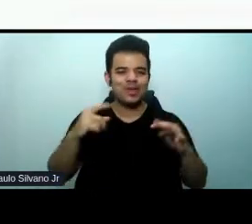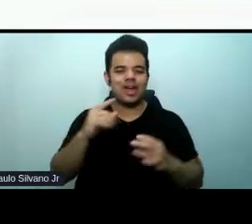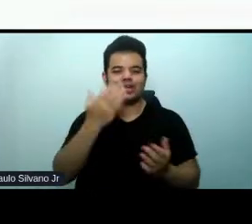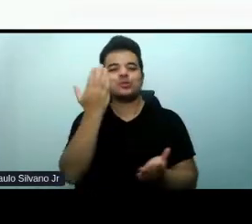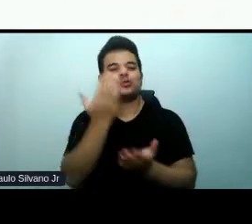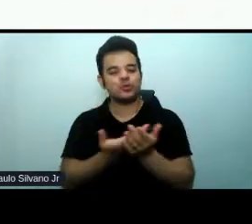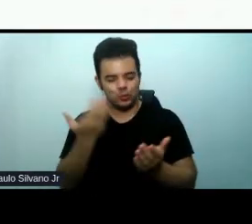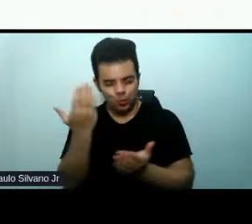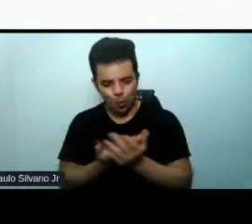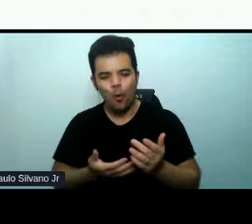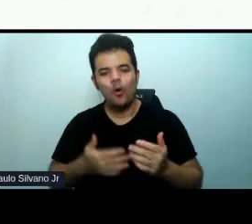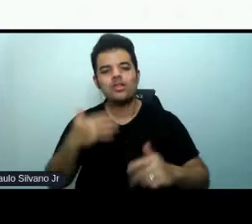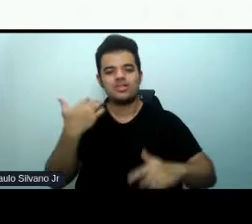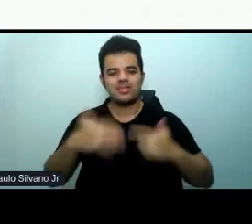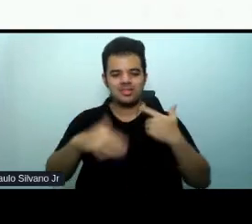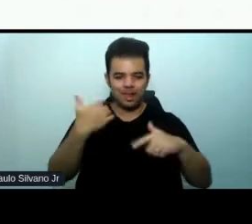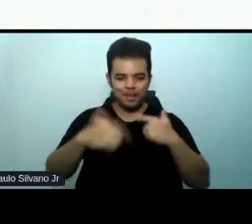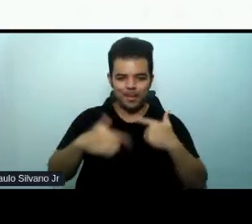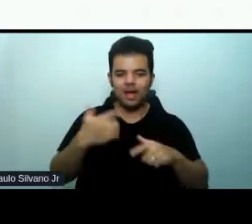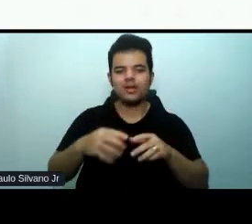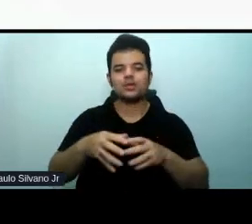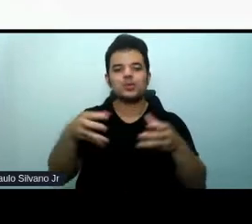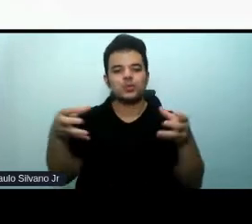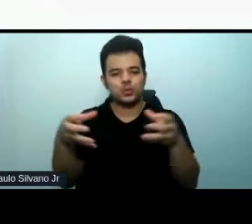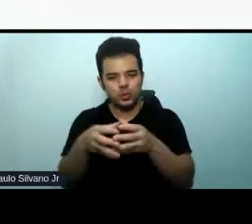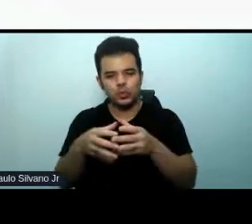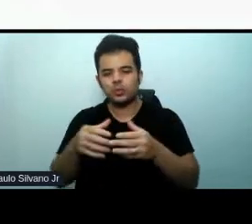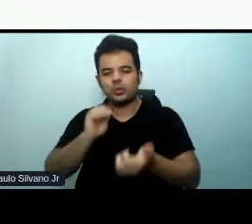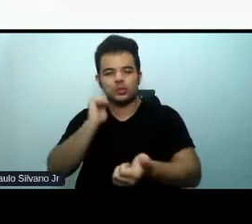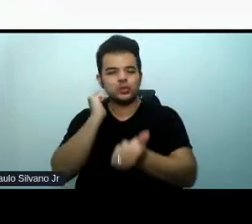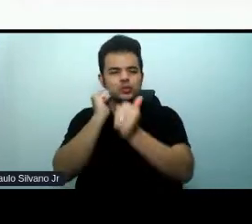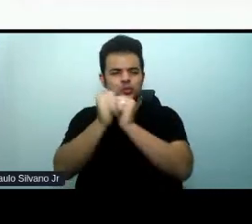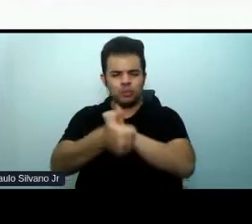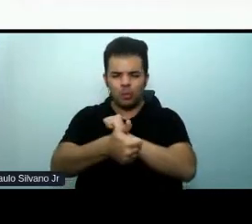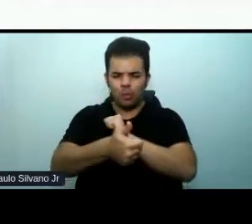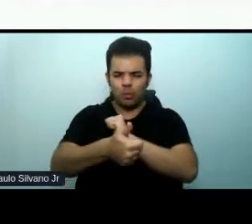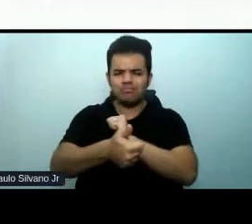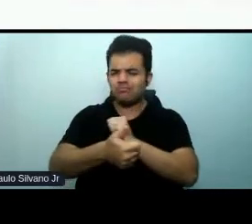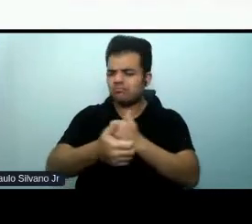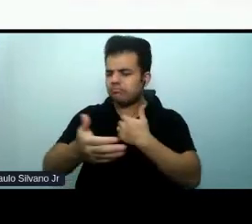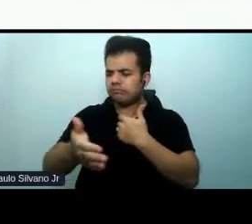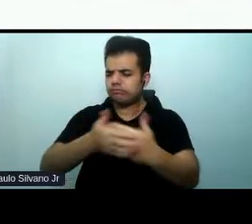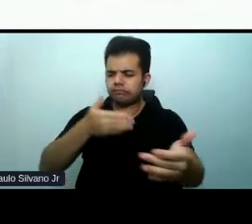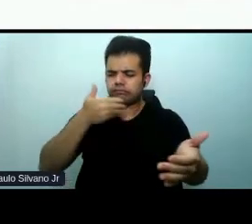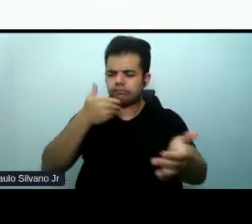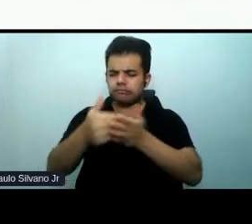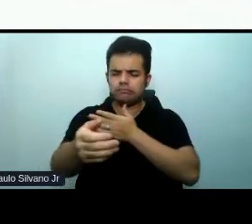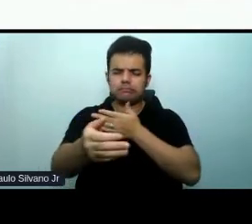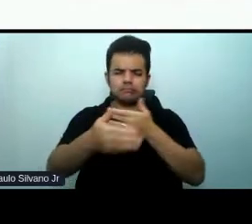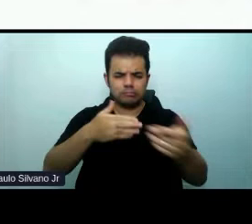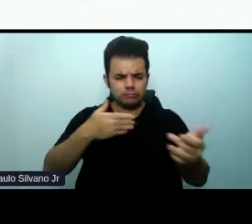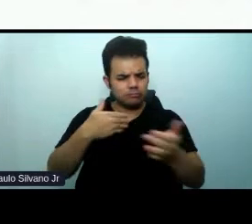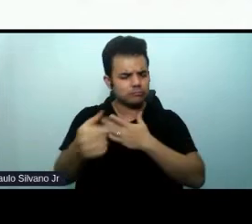escolas, trabalho, clube, esporte, seja onde for. Então,